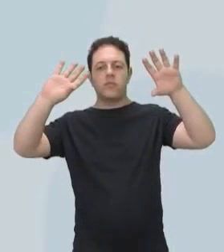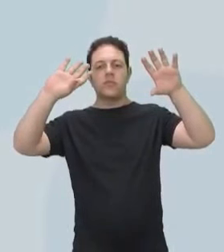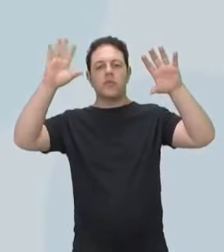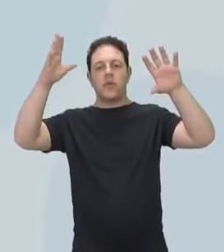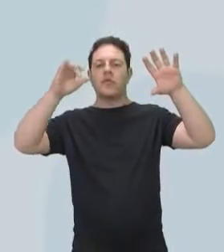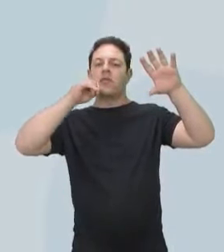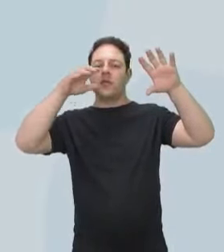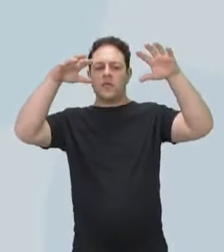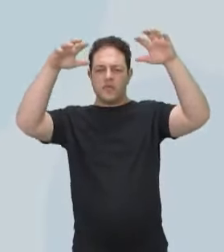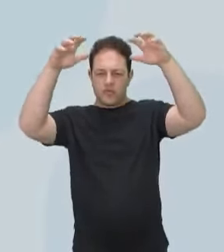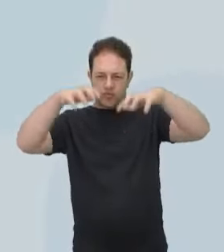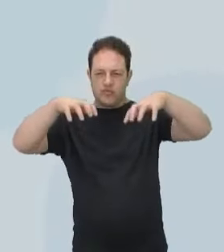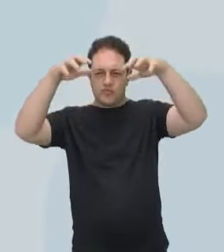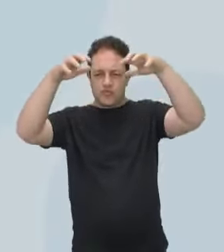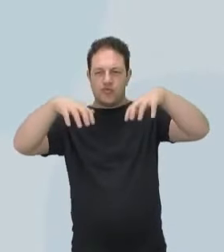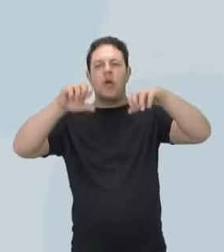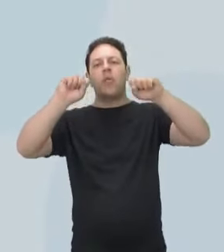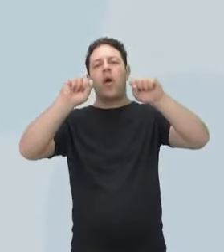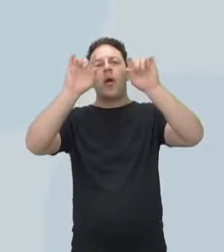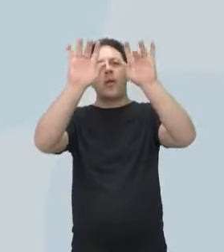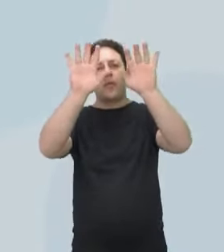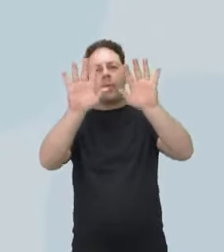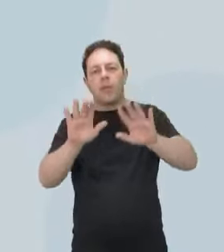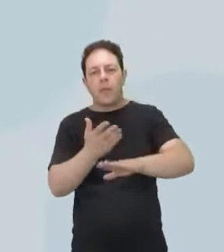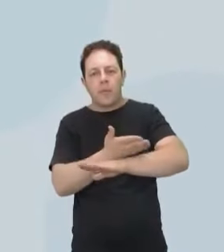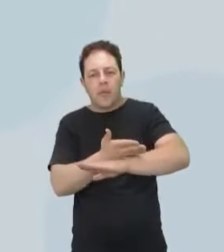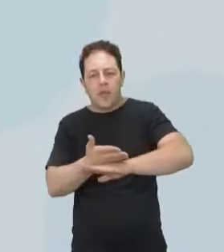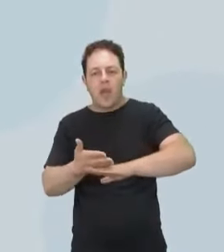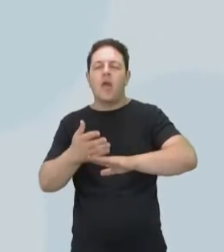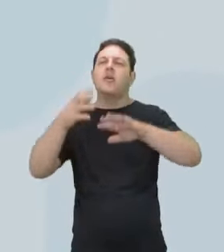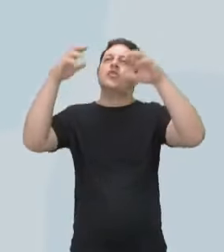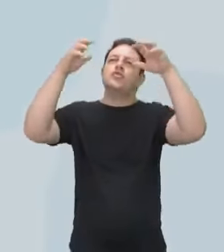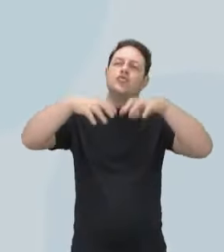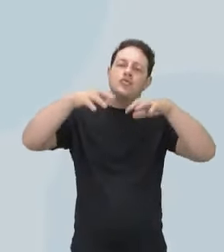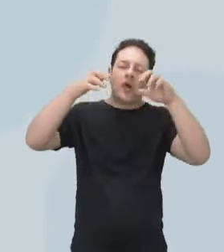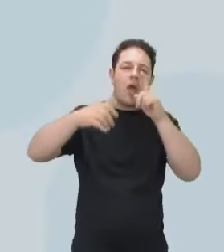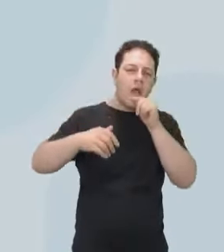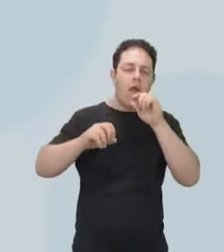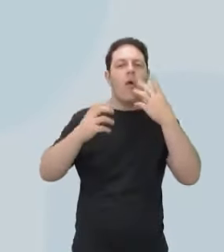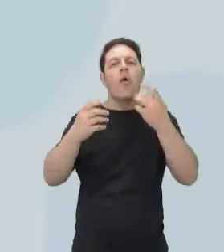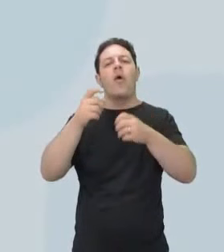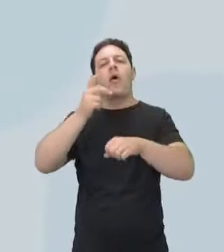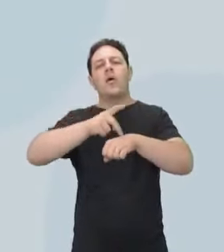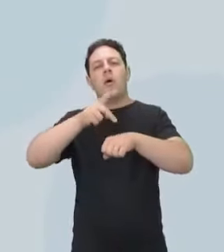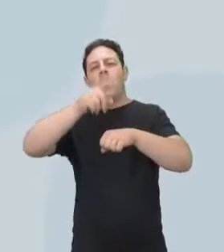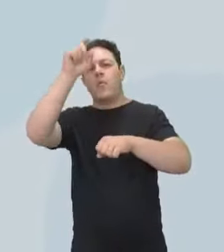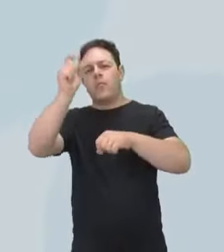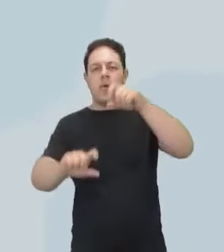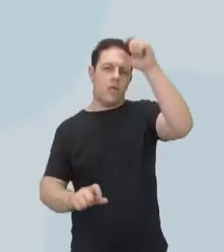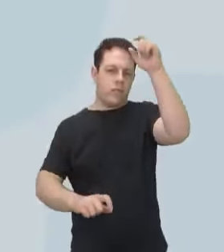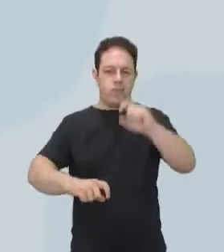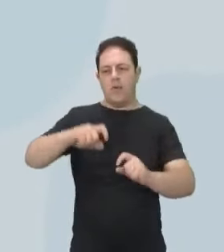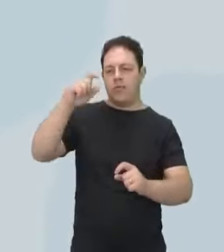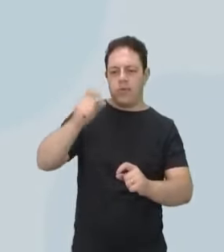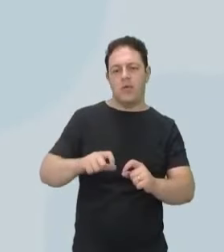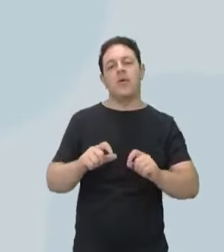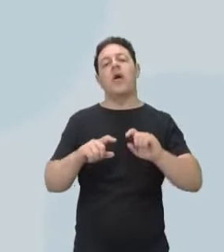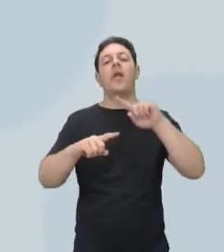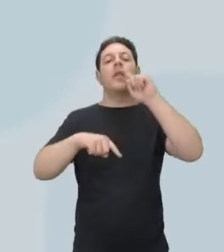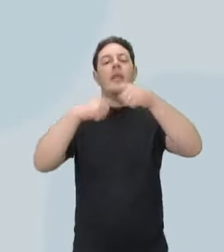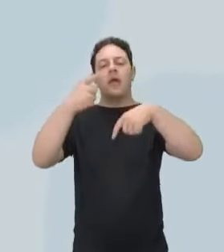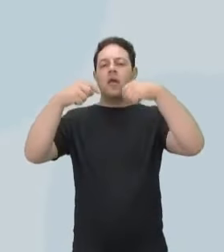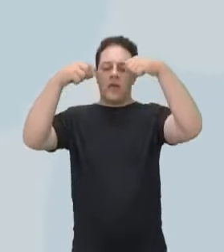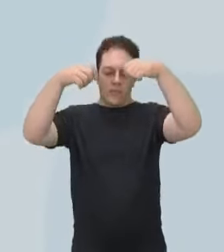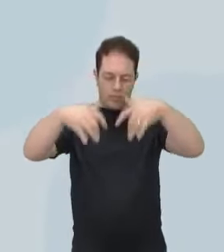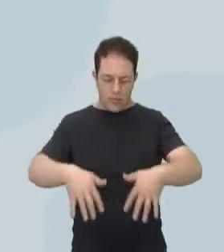em forma de neve, granizo ou chuva ou água, né? E essa água vai necessariamente